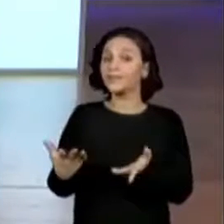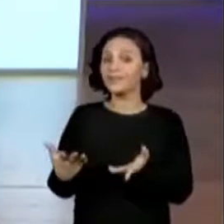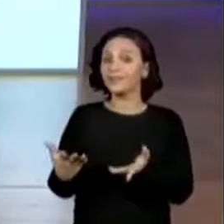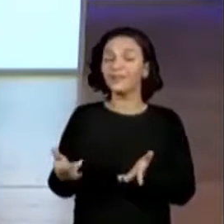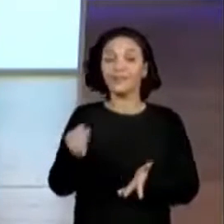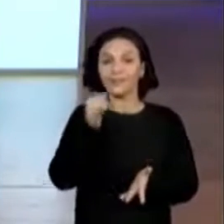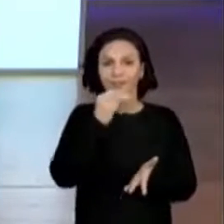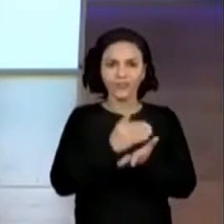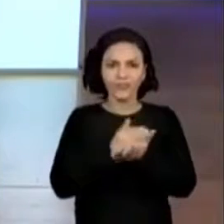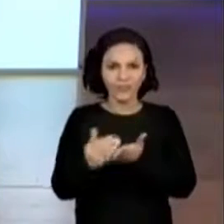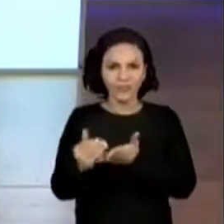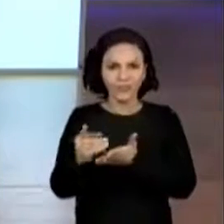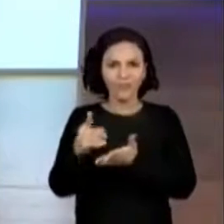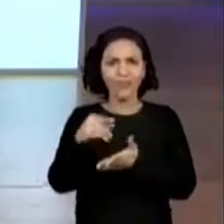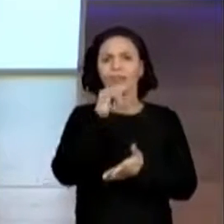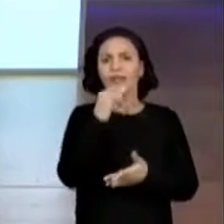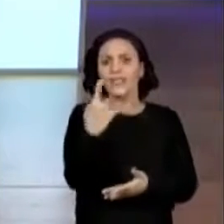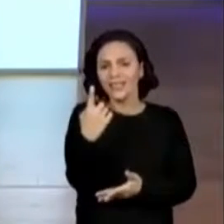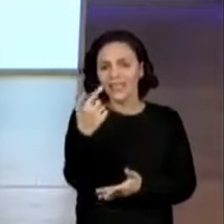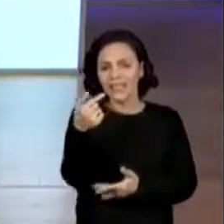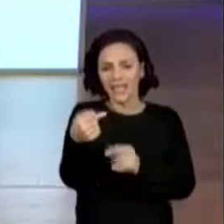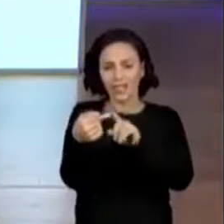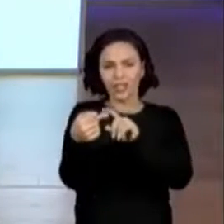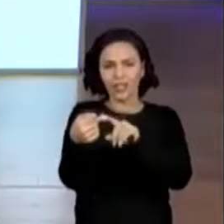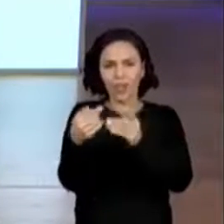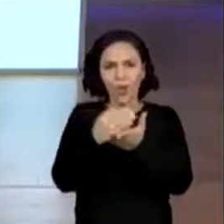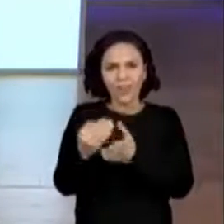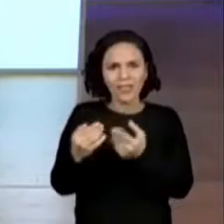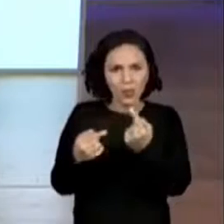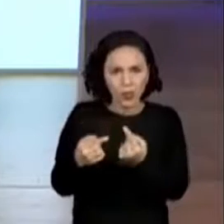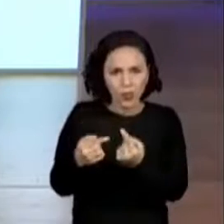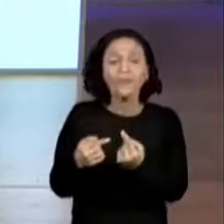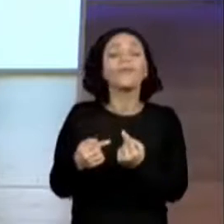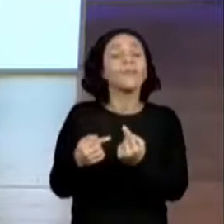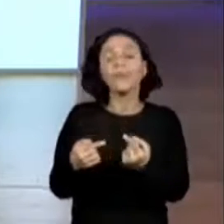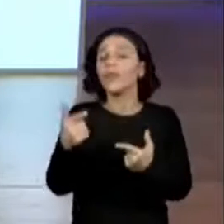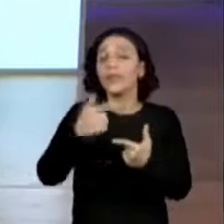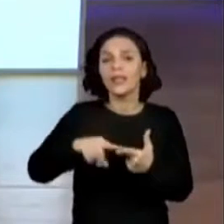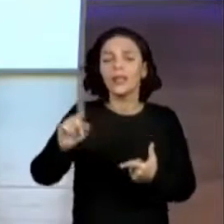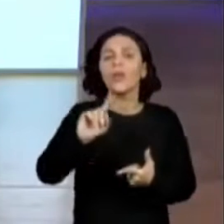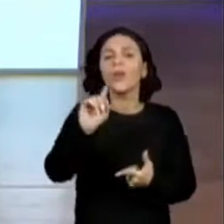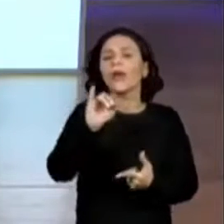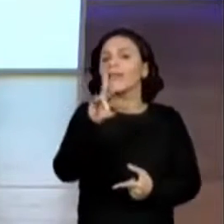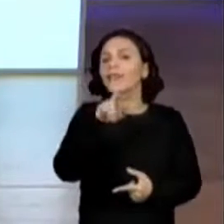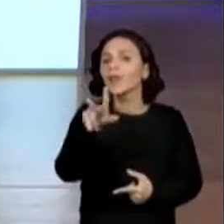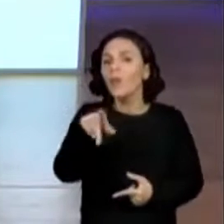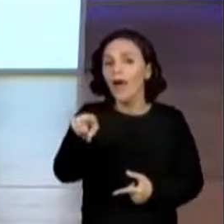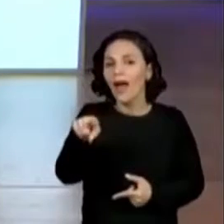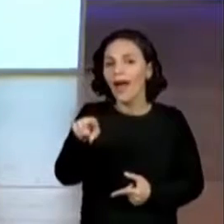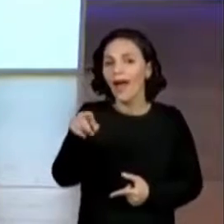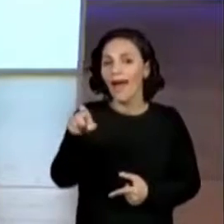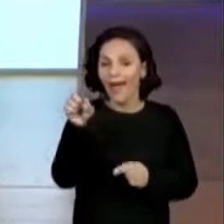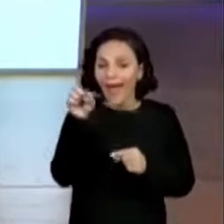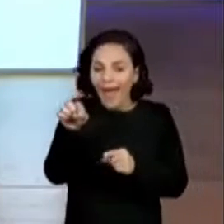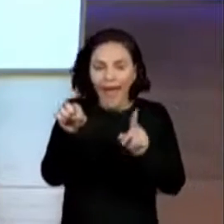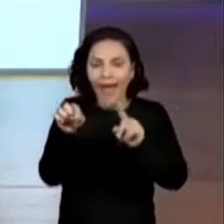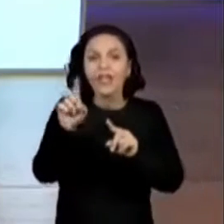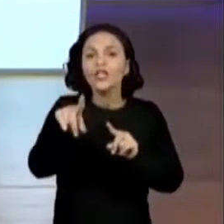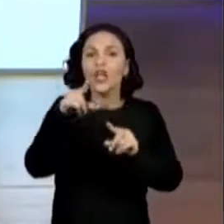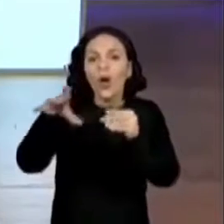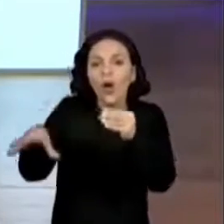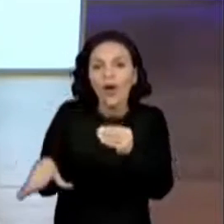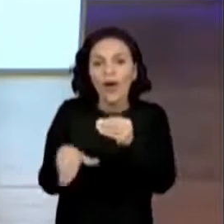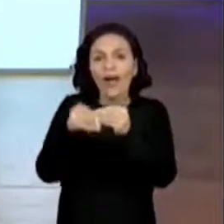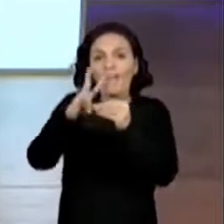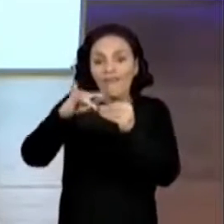mas aí começa a contar o 1 do 17, mas é legal para ele começar a pensar que ele não está representando naquele momento aquilo.